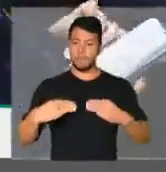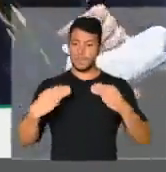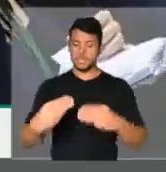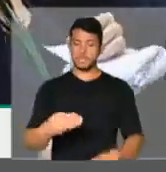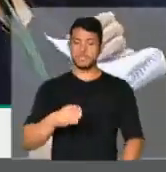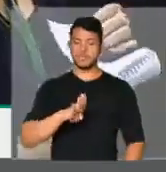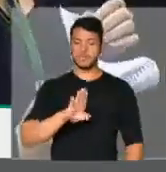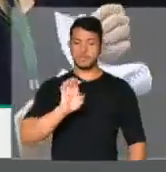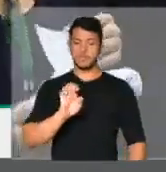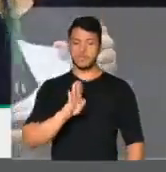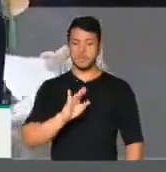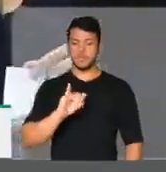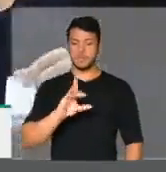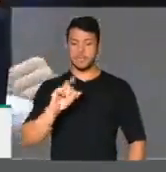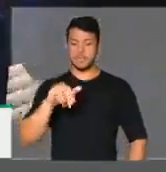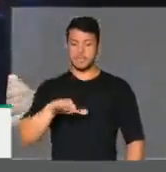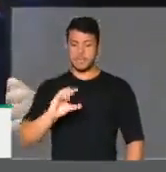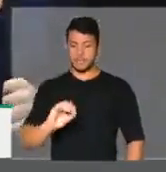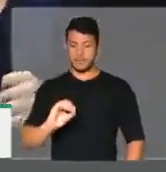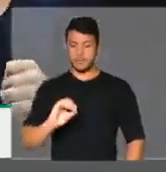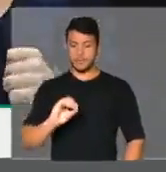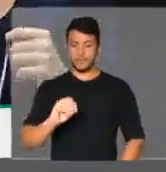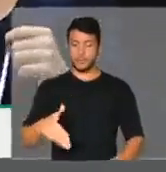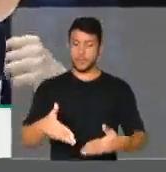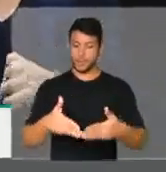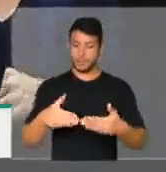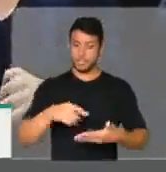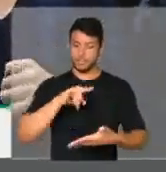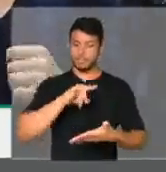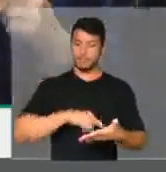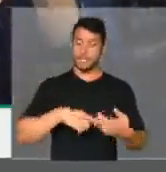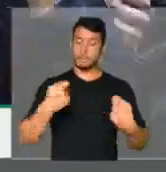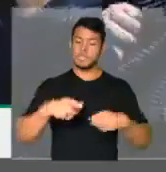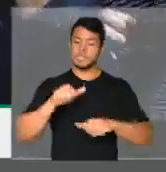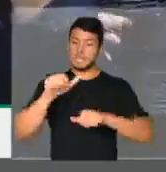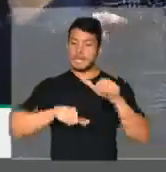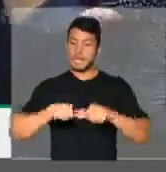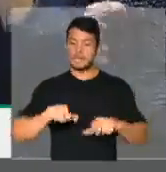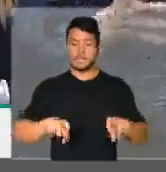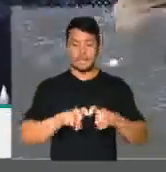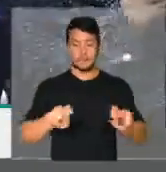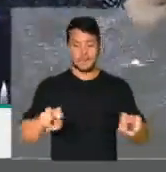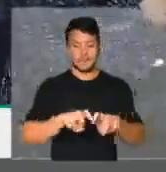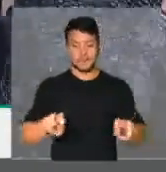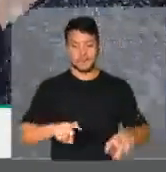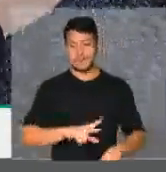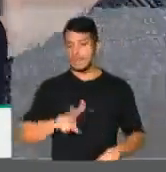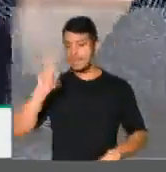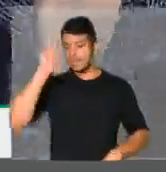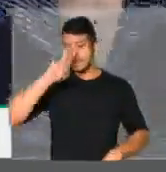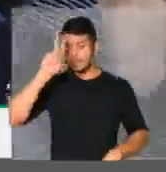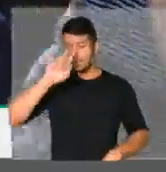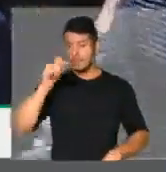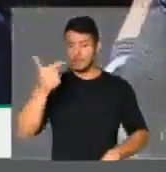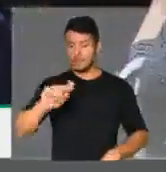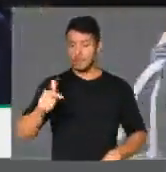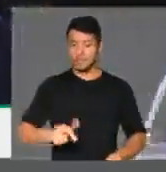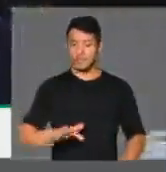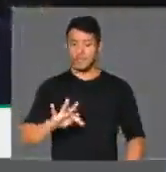para responder as questões. Nesse requerimento ele precisa ser apreciado pela mesa e ser votado. Lembrando que ele não tem mais